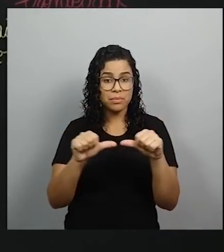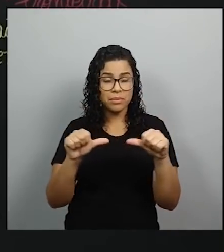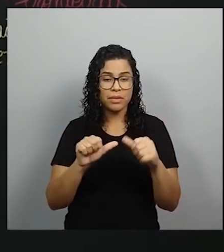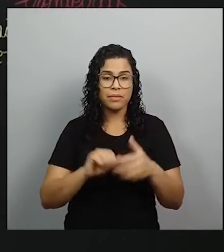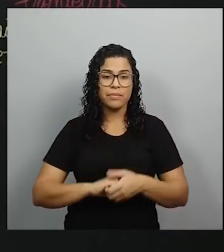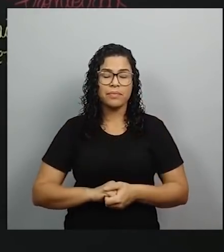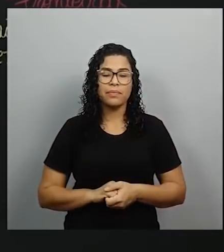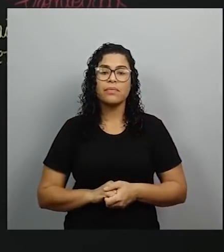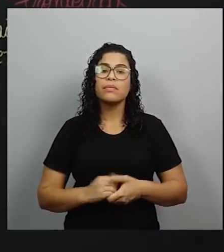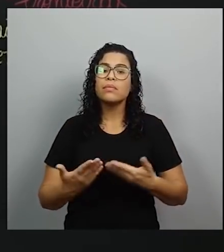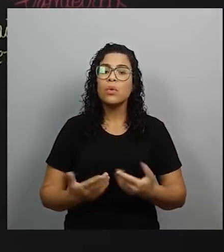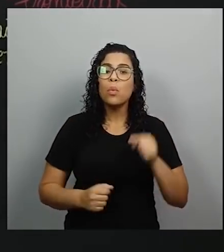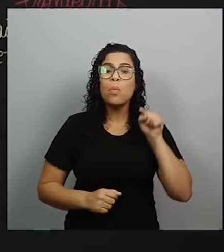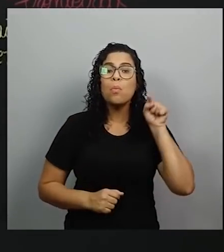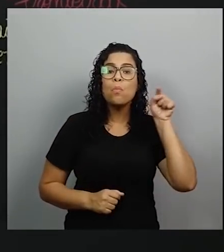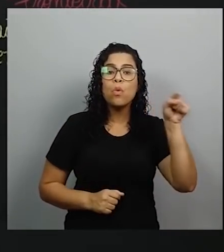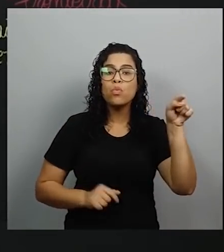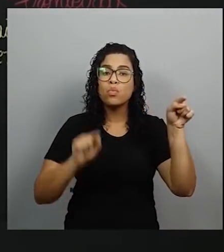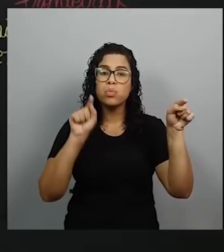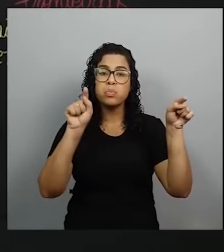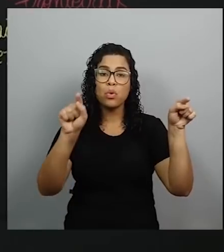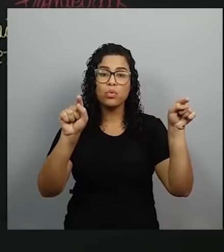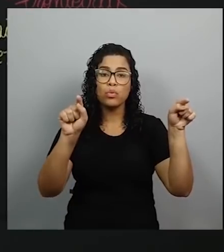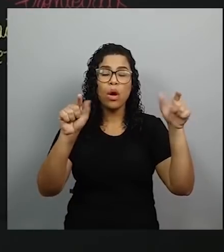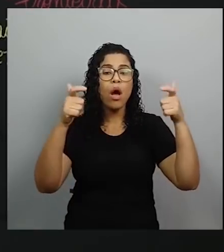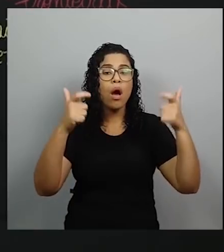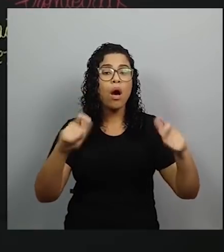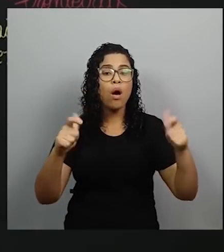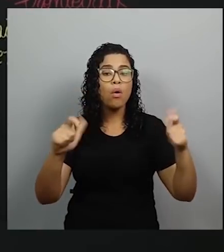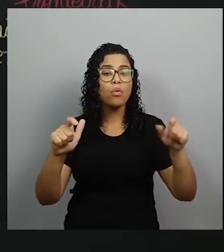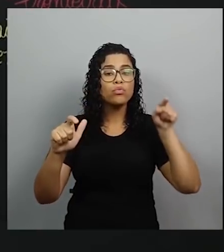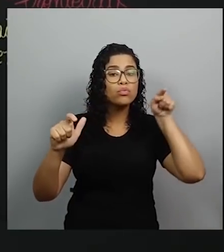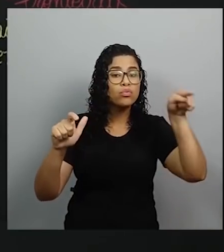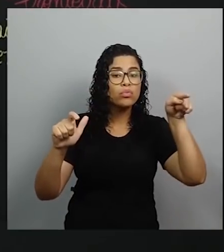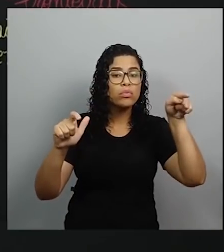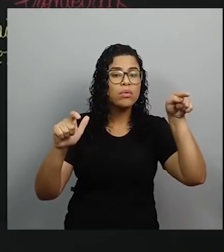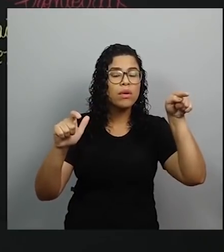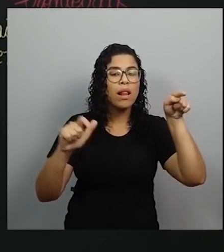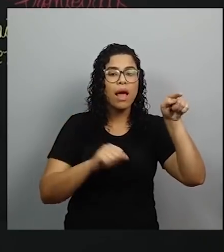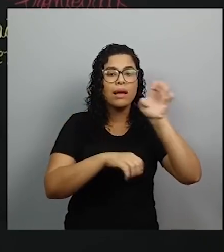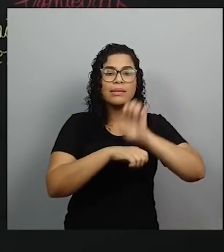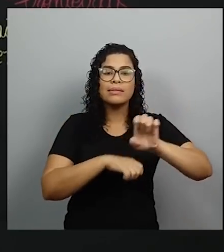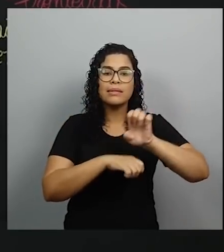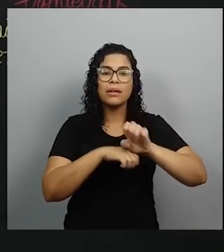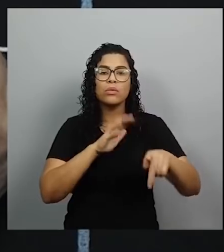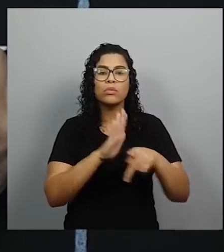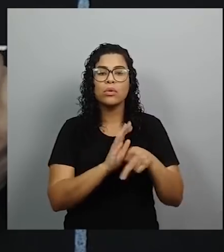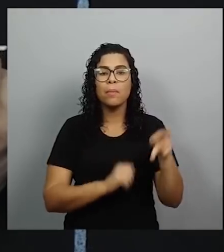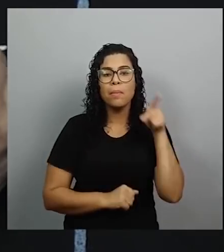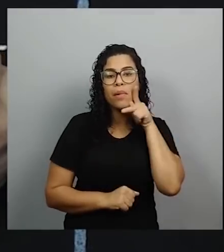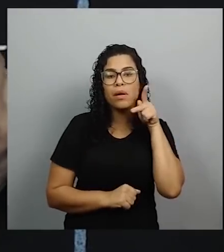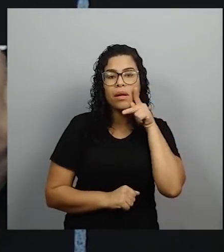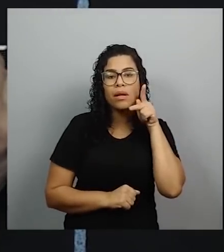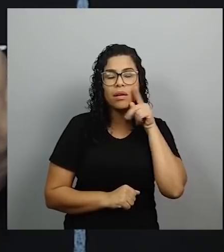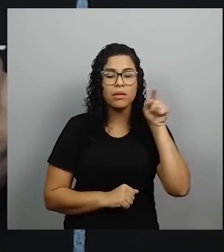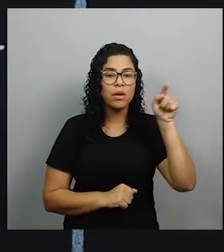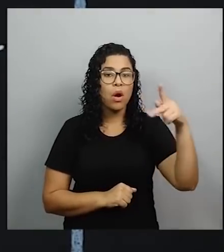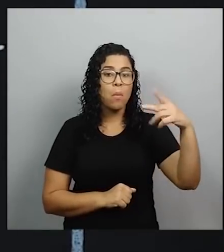oriental do nosso país está no estado da Paraíba, exatamente na Ponta